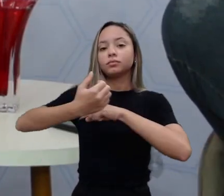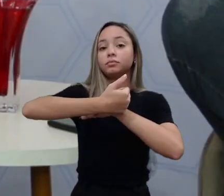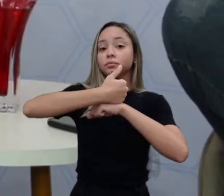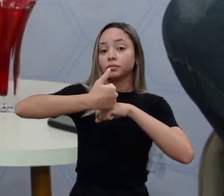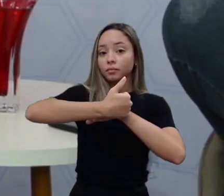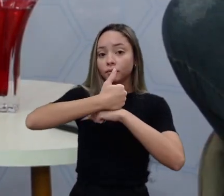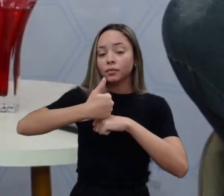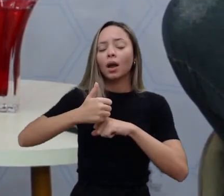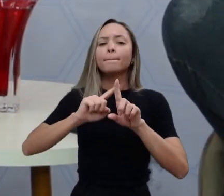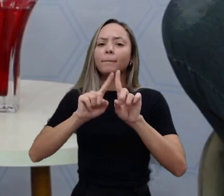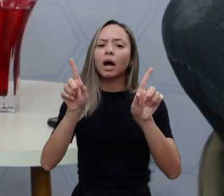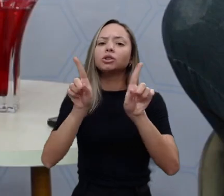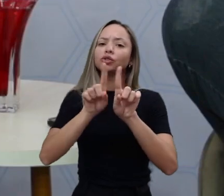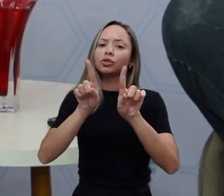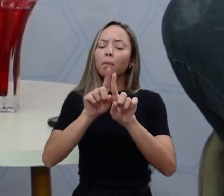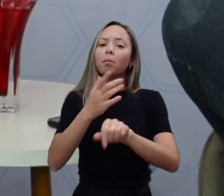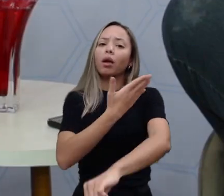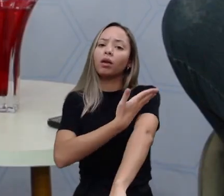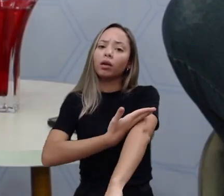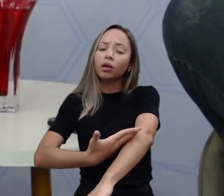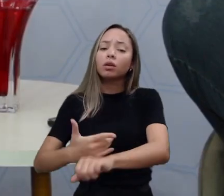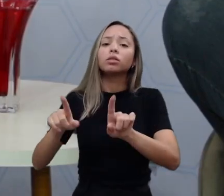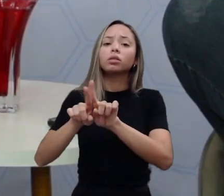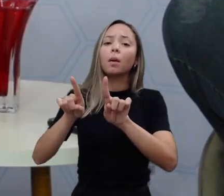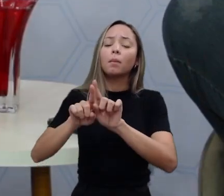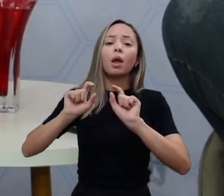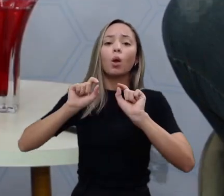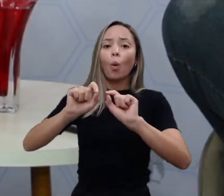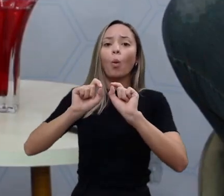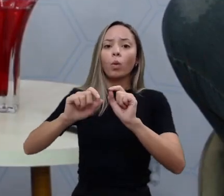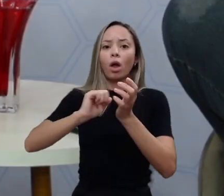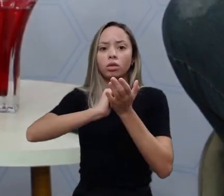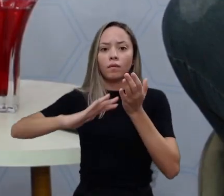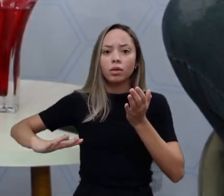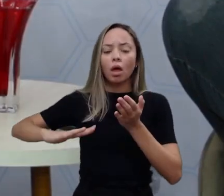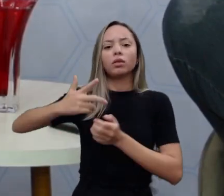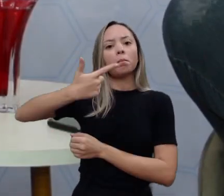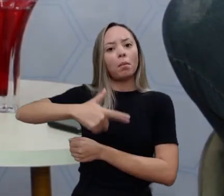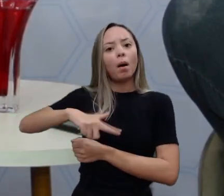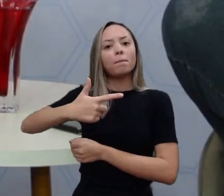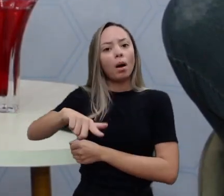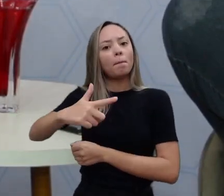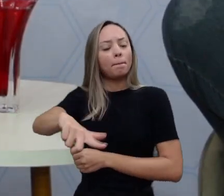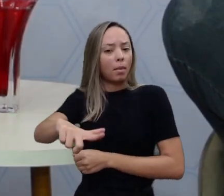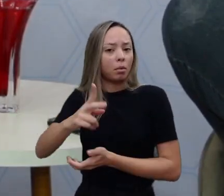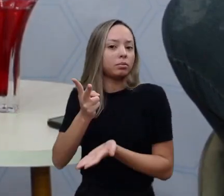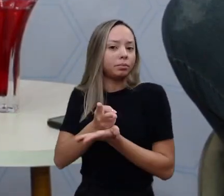habitualidade, concomitância, a frequência da atividade em si,